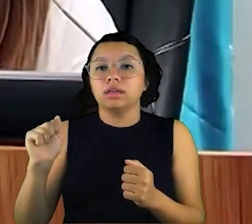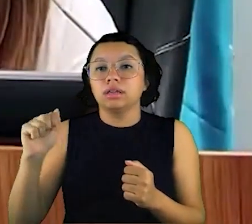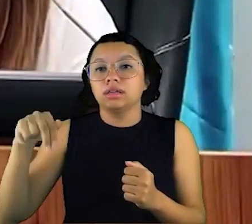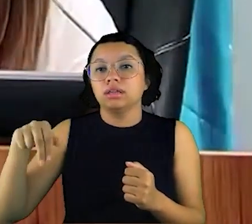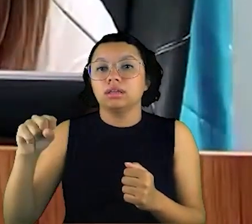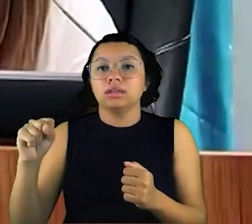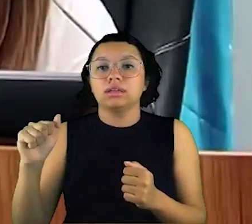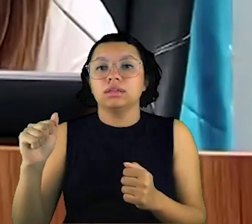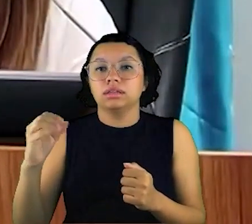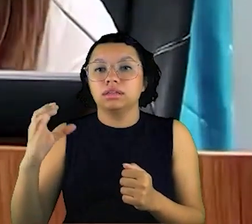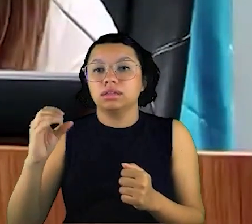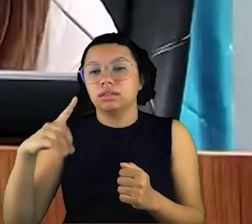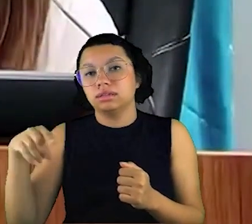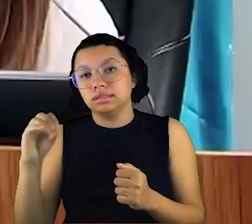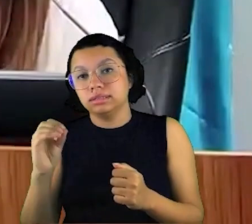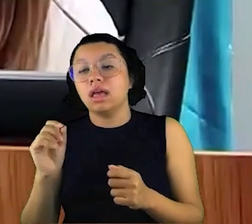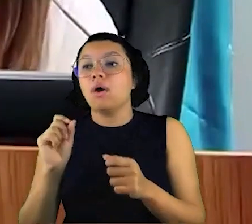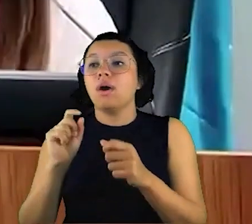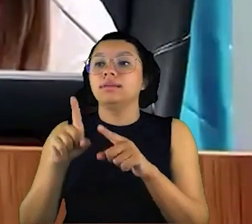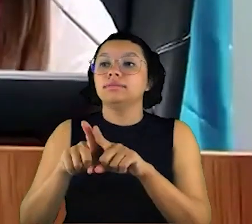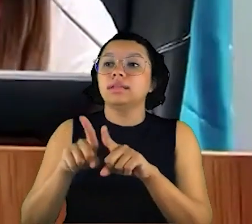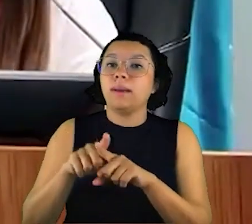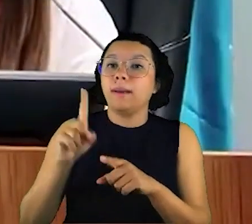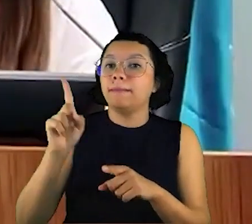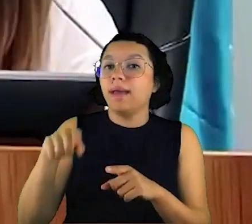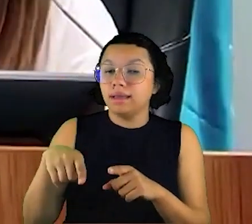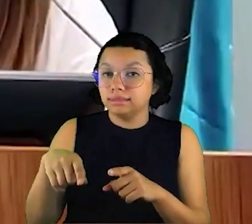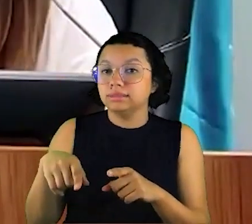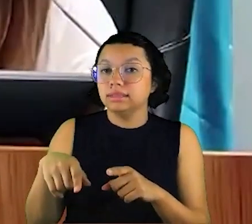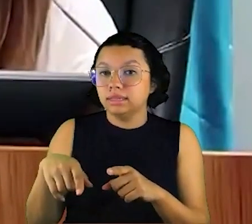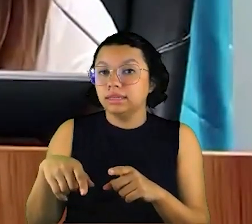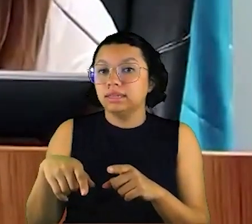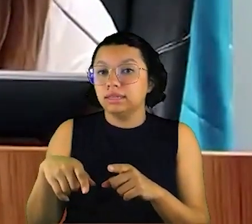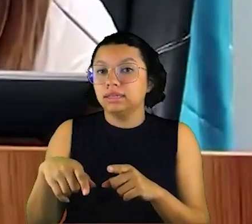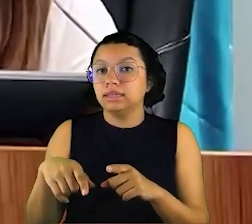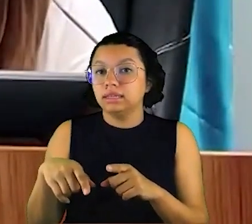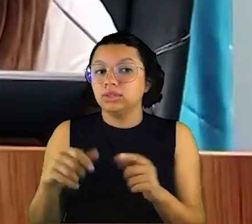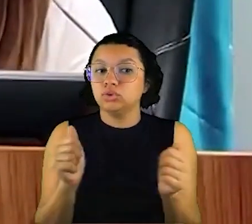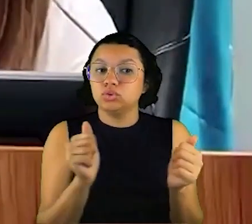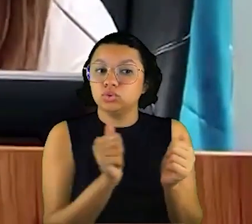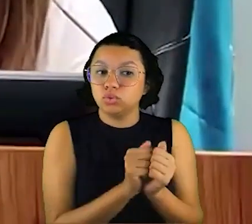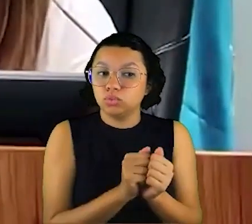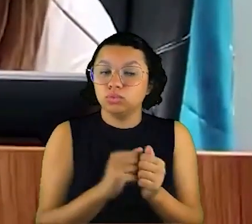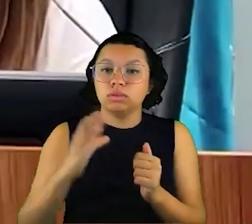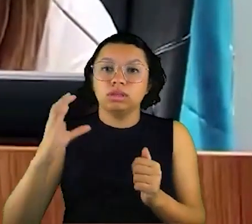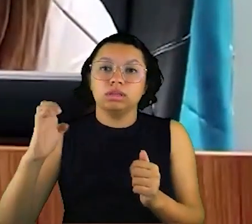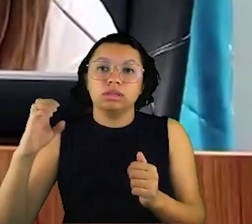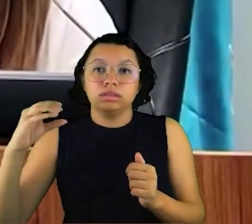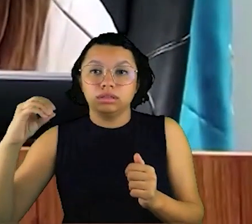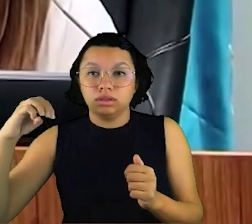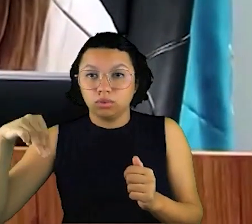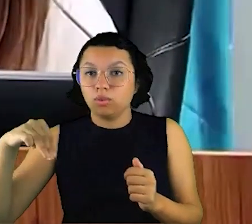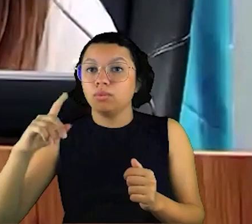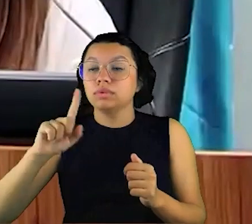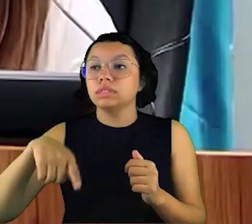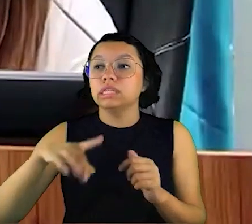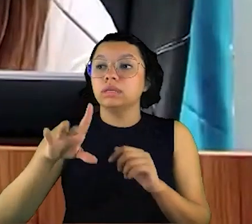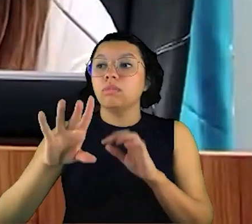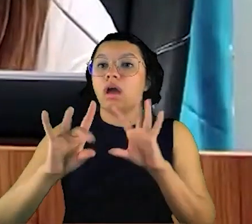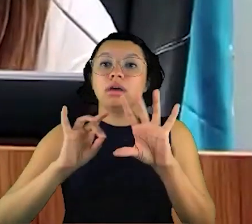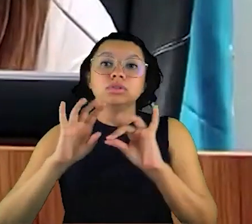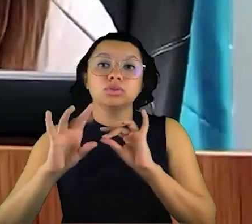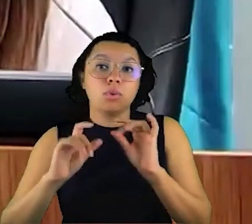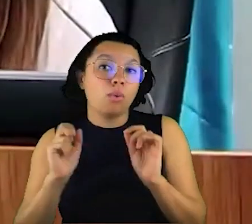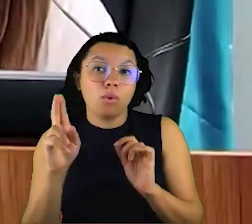transação também seria, a par da central de conciliação, a par da SECOM, seria uma alternativa